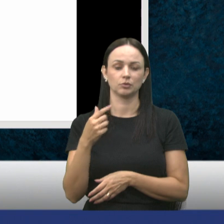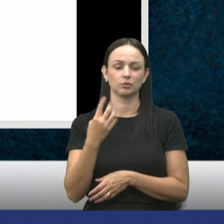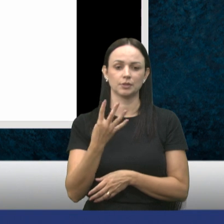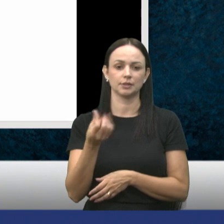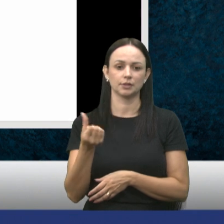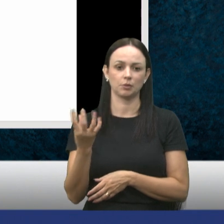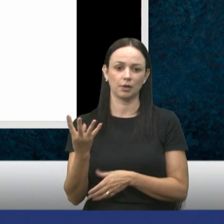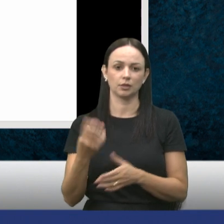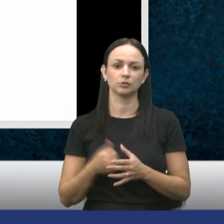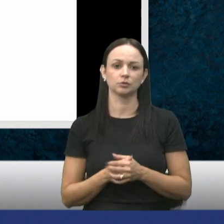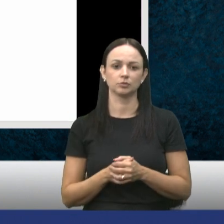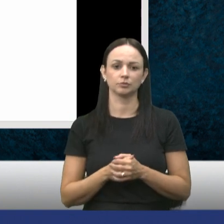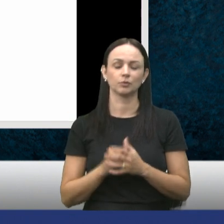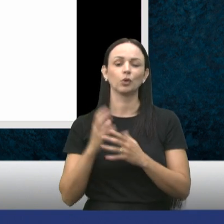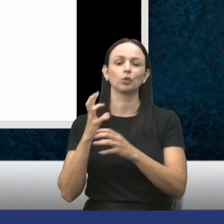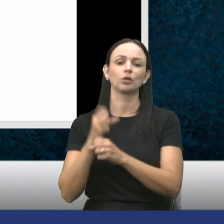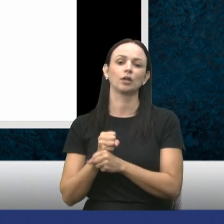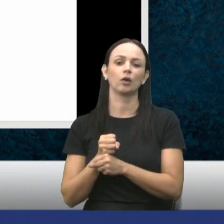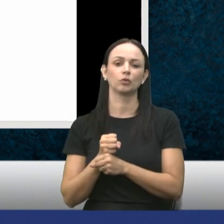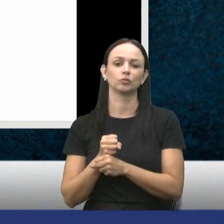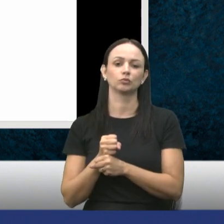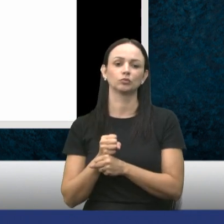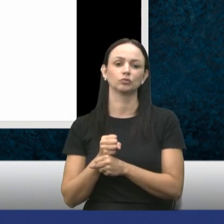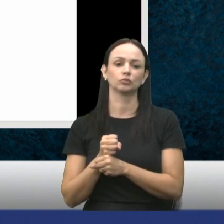38.247.464. O total...